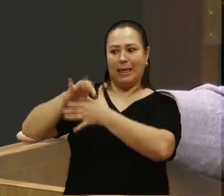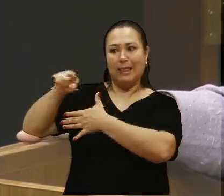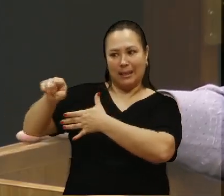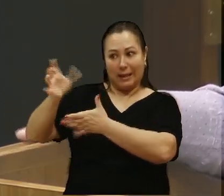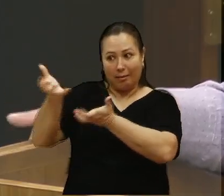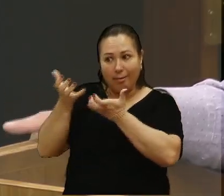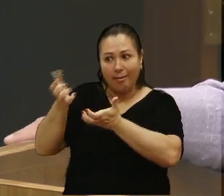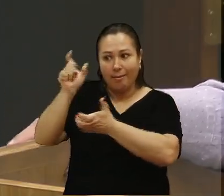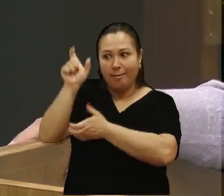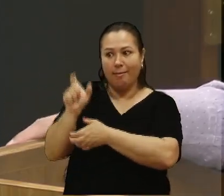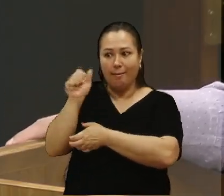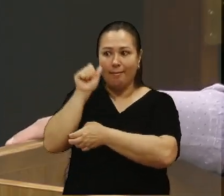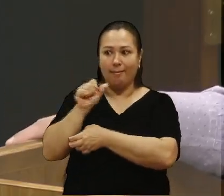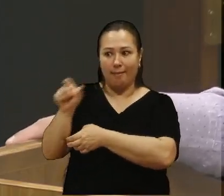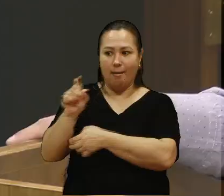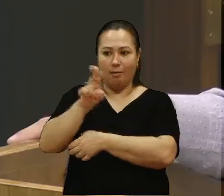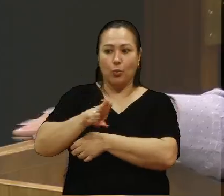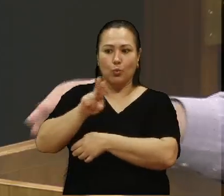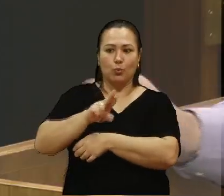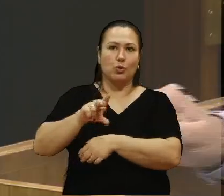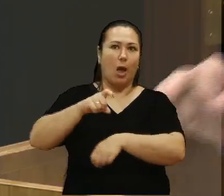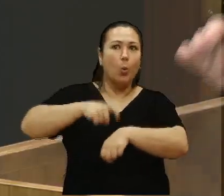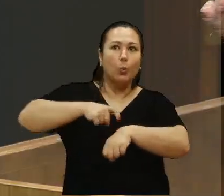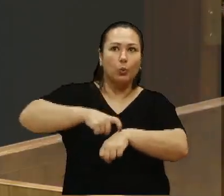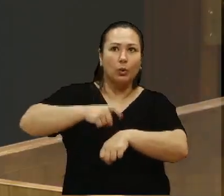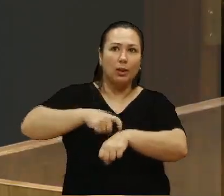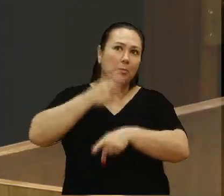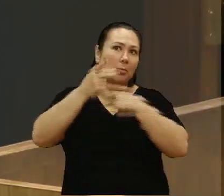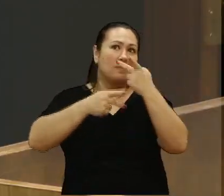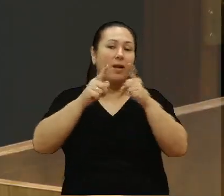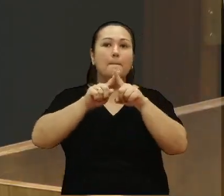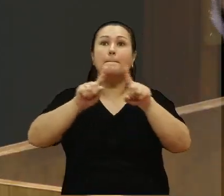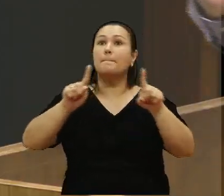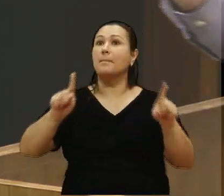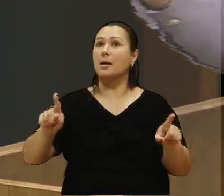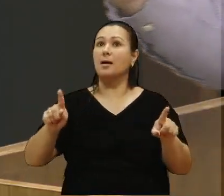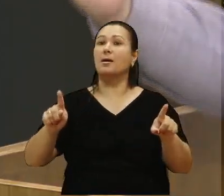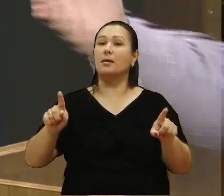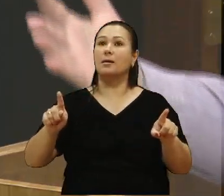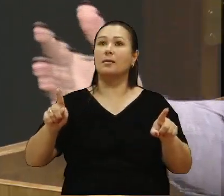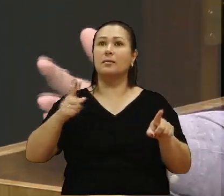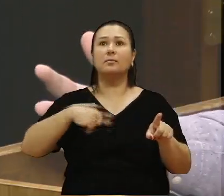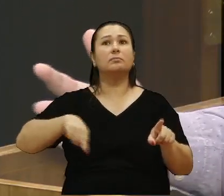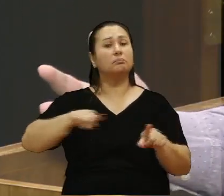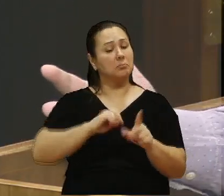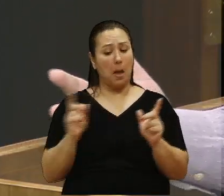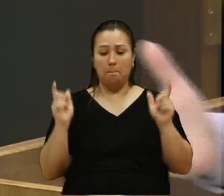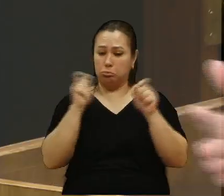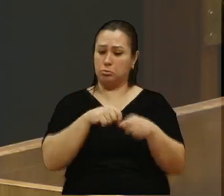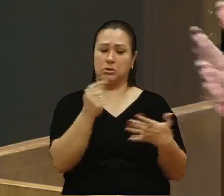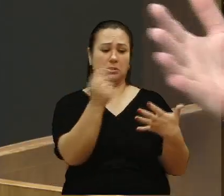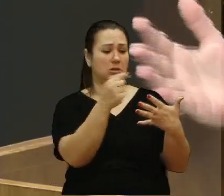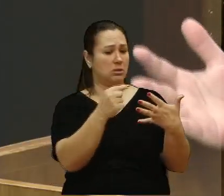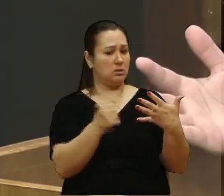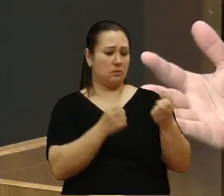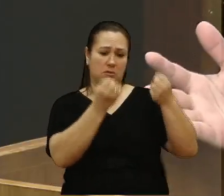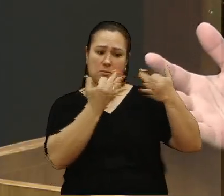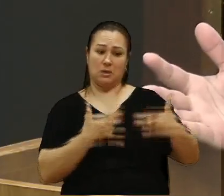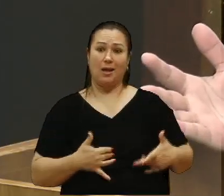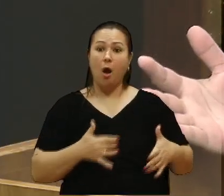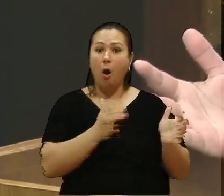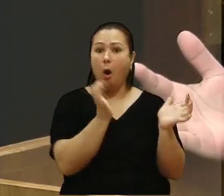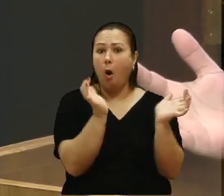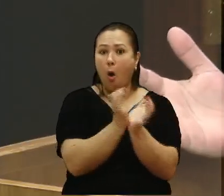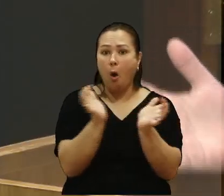usar o nosso tempo de liderança, mas estão aí as possibilidades. Se os colegas